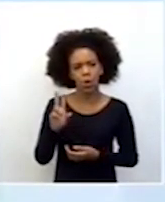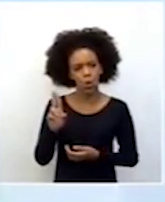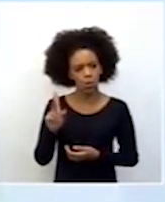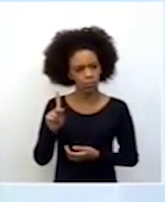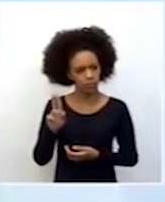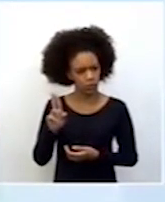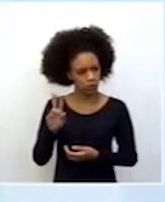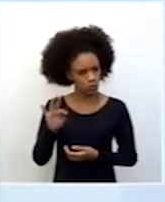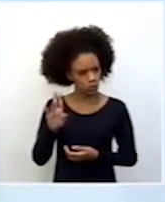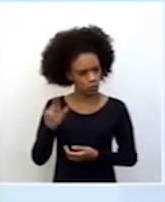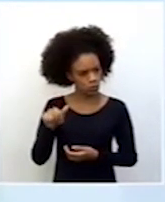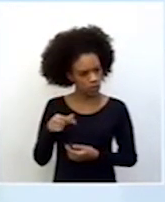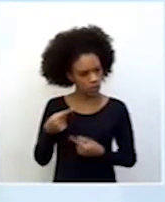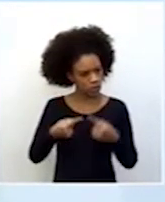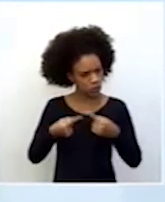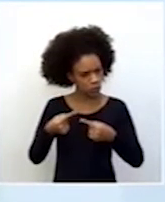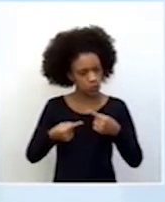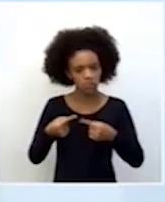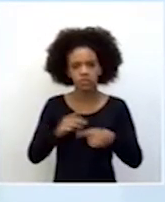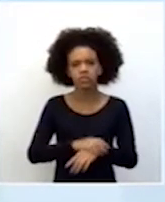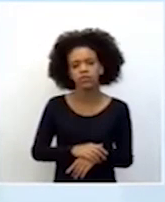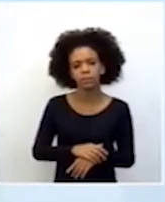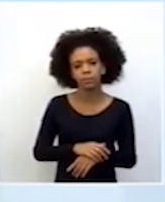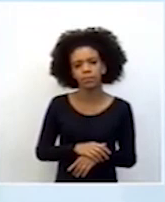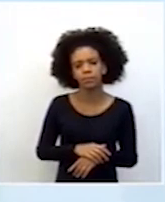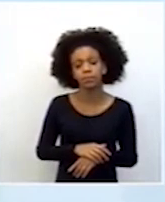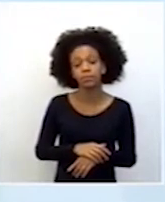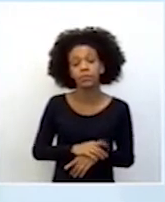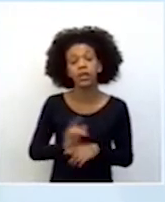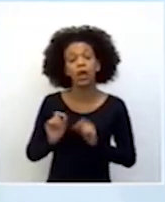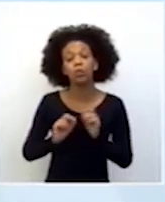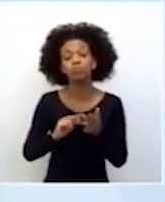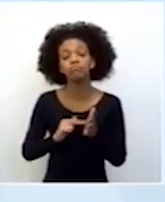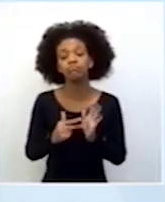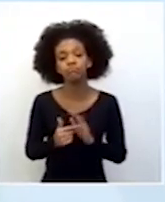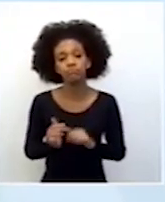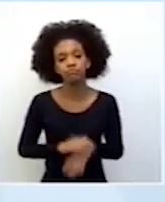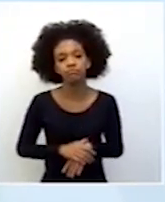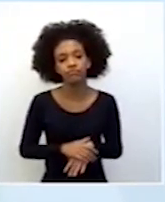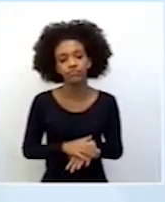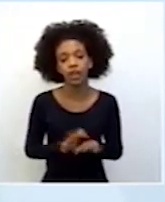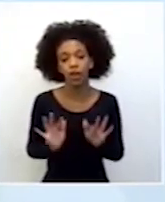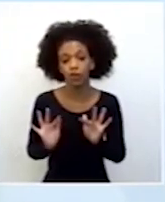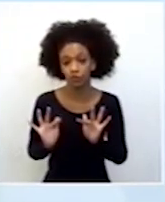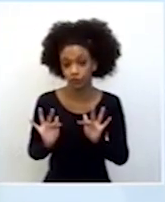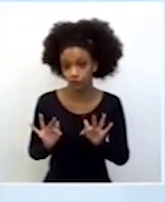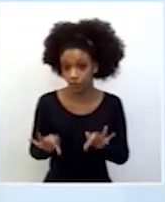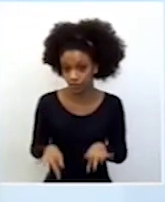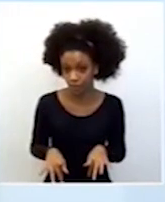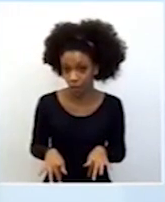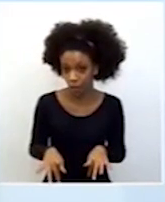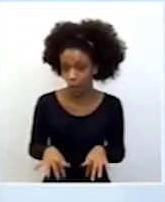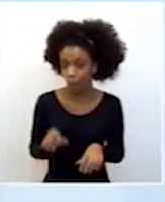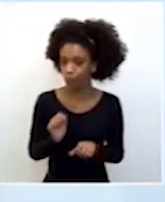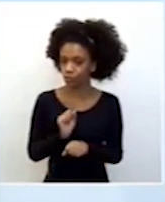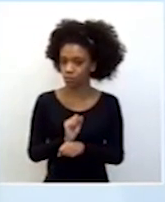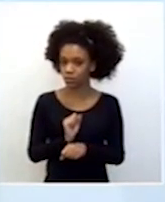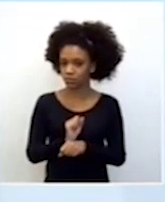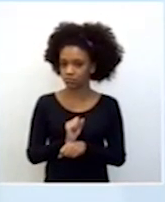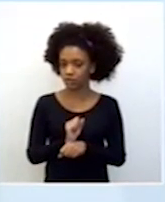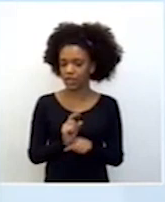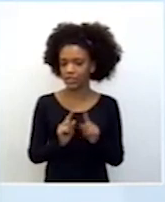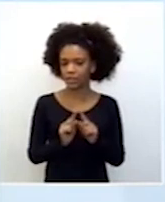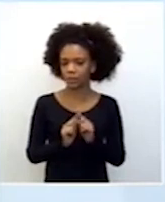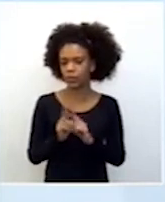discursiva. A ruptura discursiva é um final inesperado e